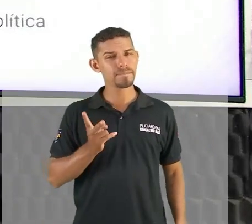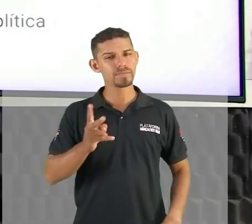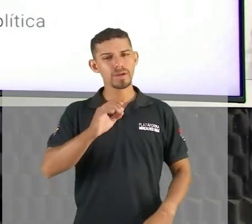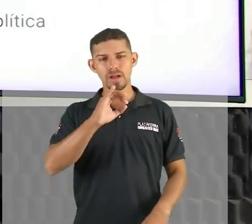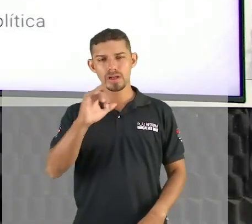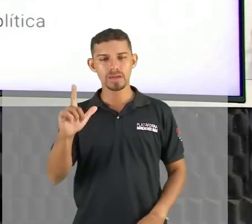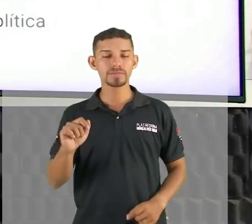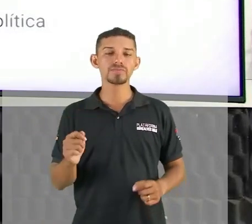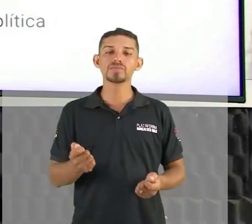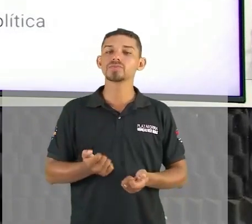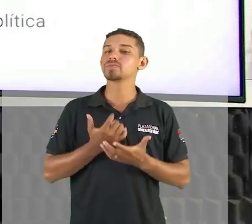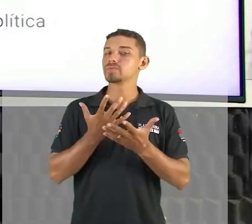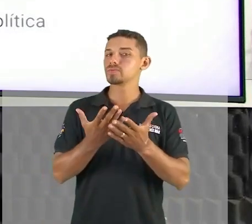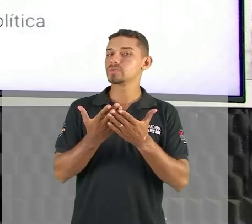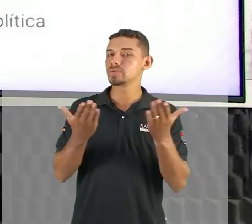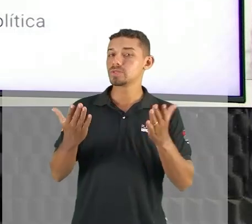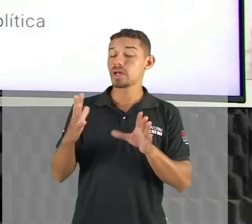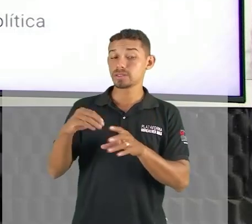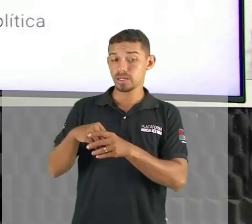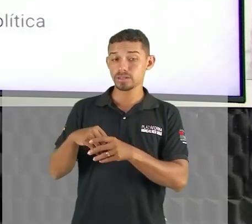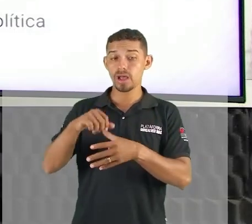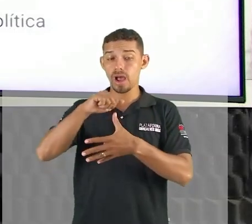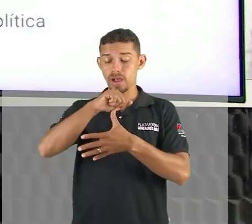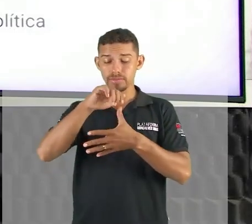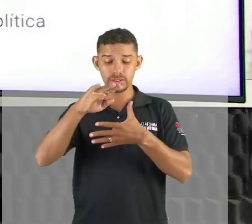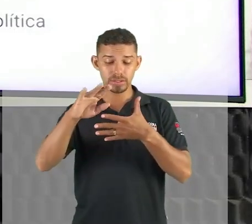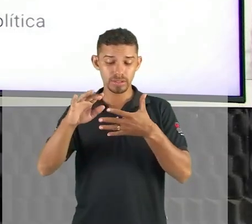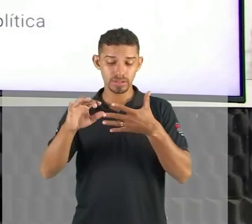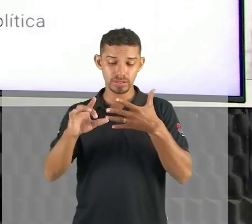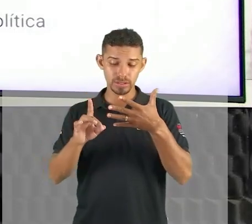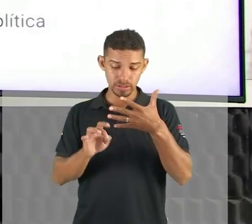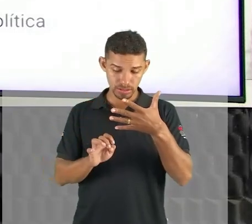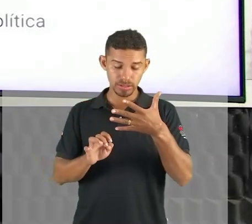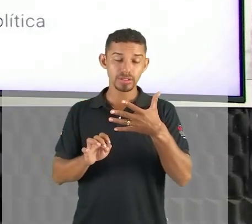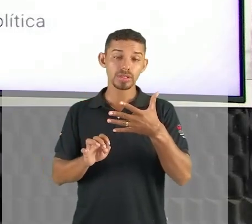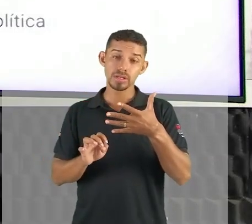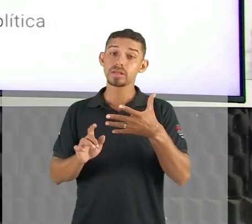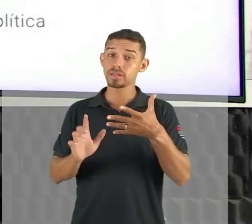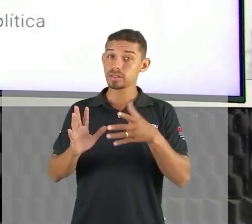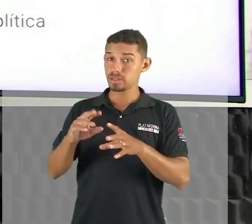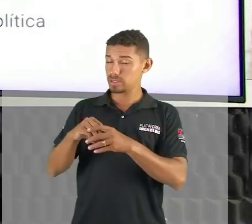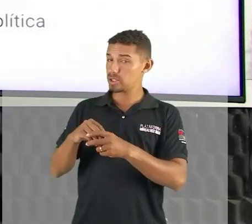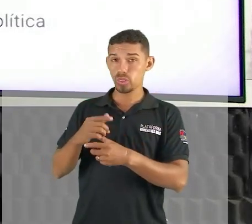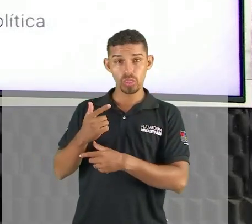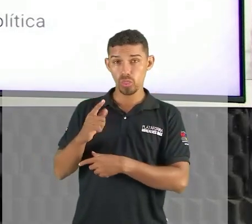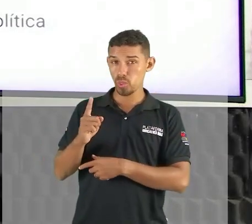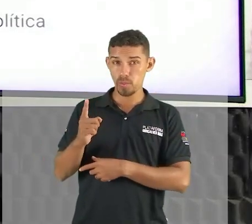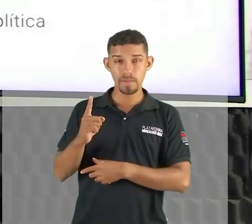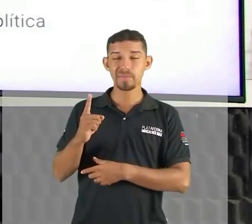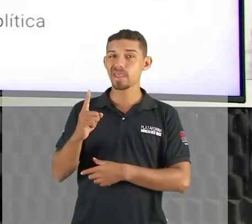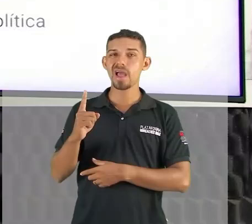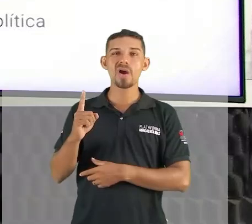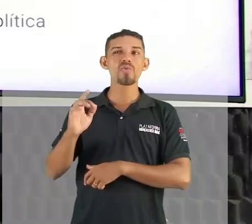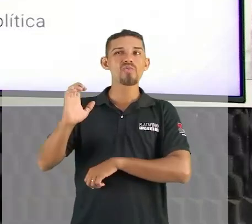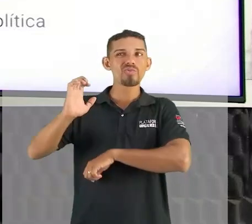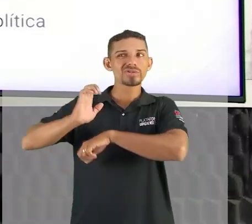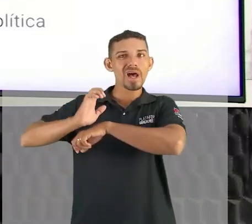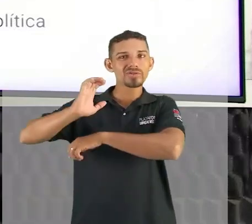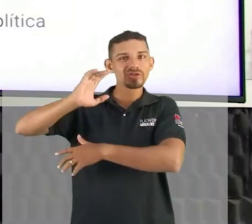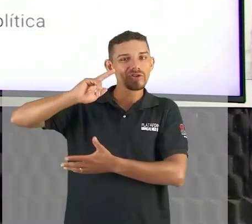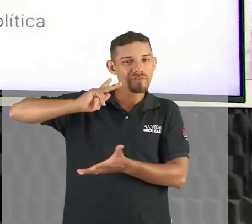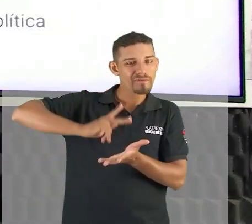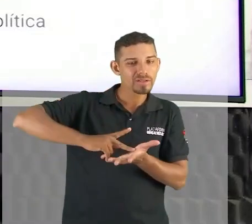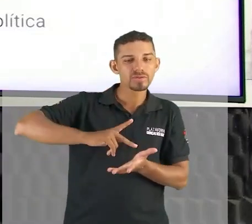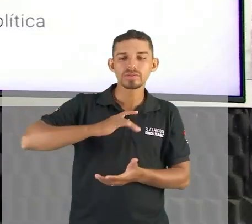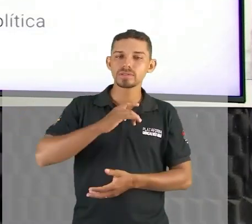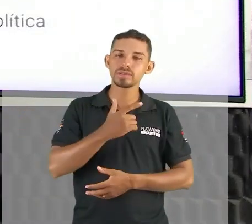claro, sinalizar, gente, dentro dessa alternativa e dentro também dessa resolução, que não se criou, né, um Estado, de fato, né,